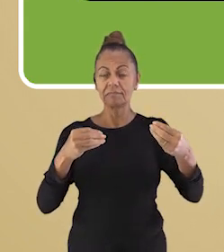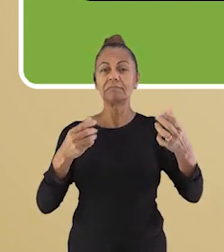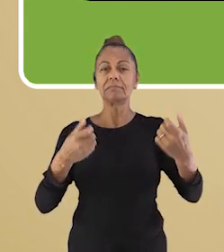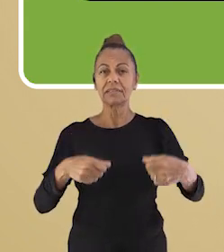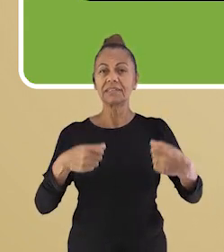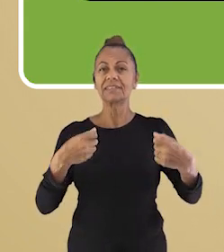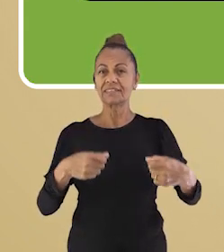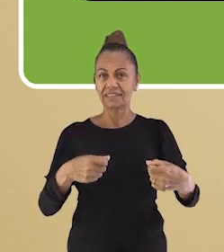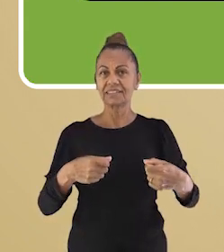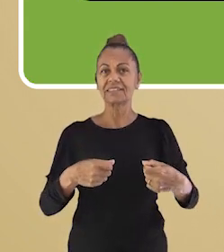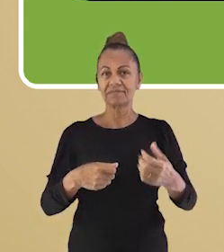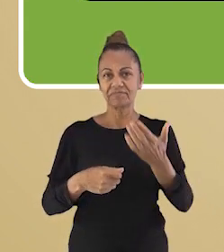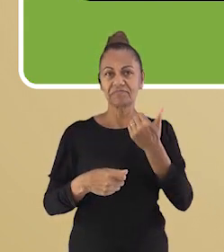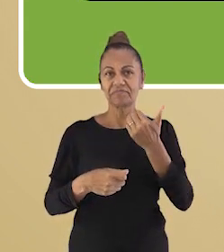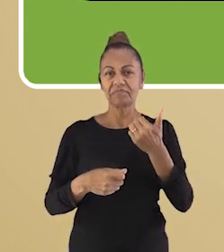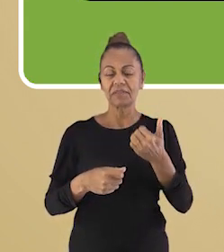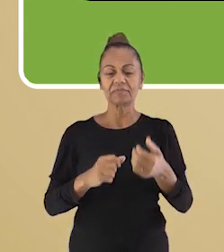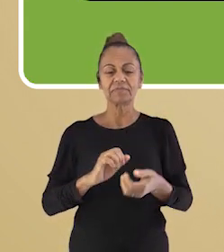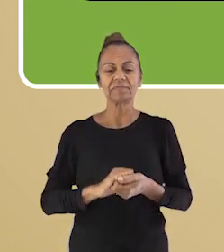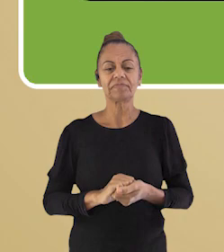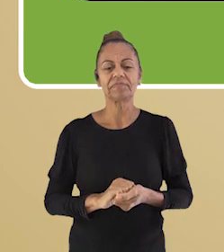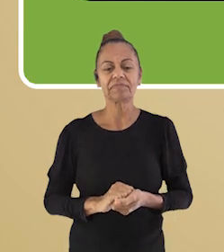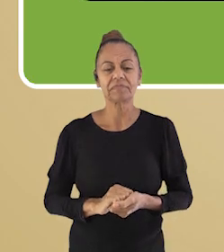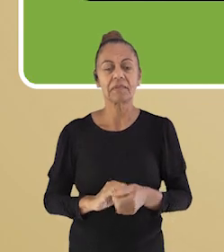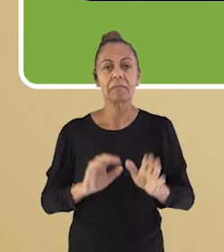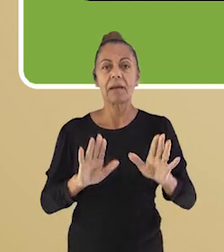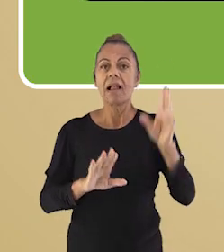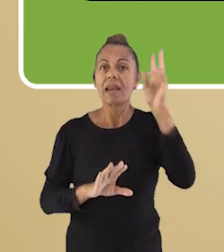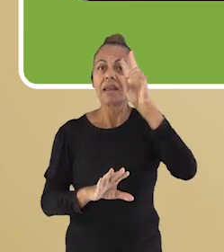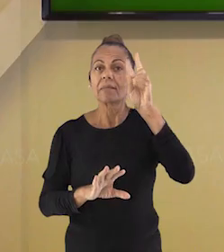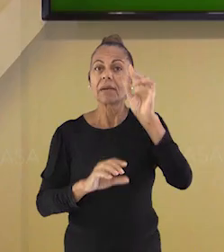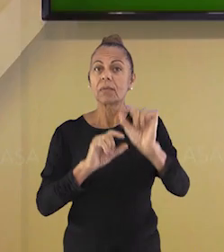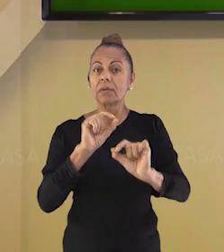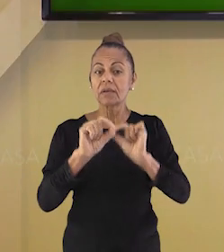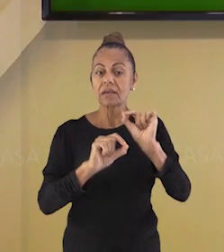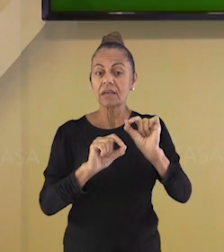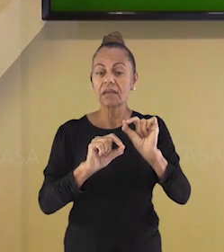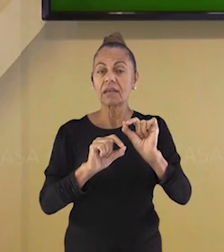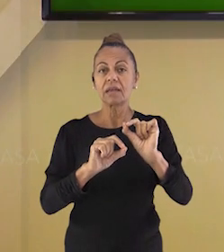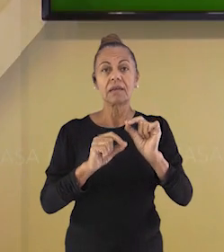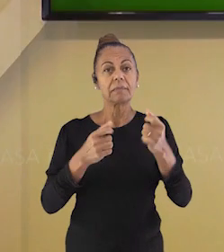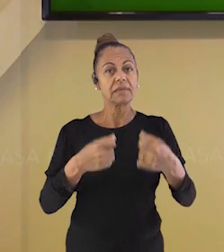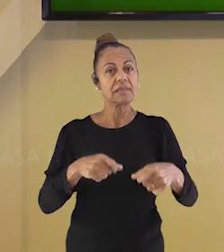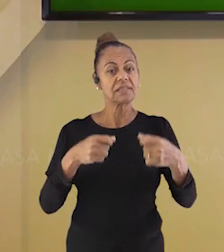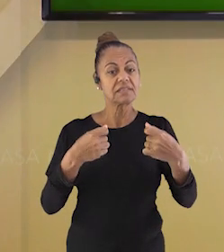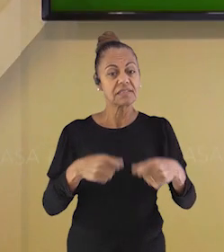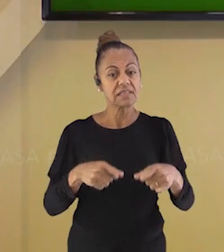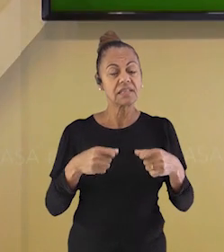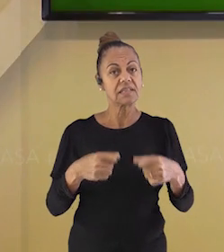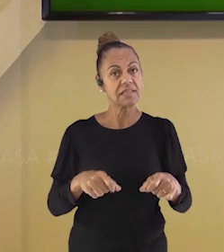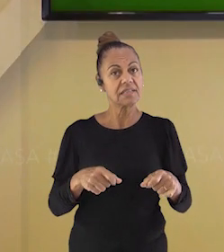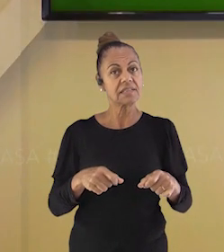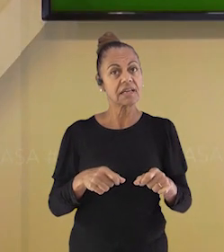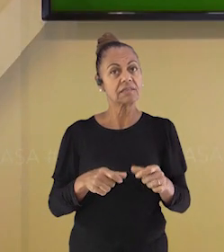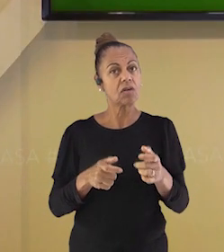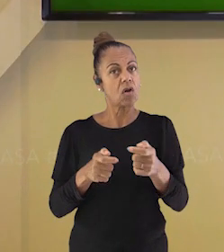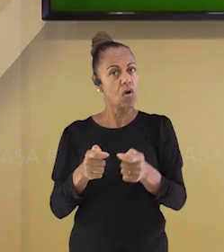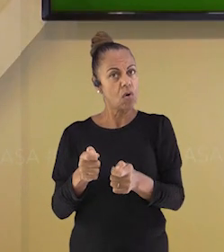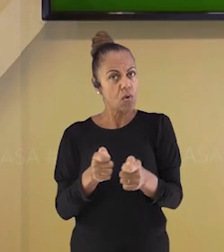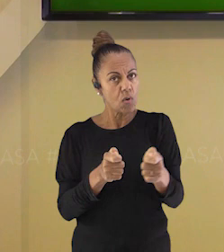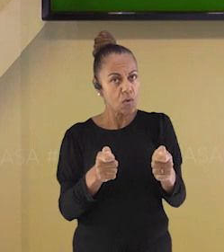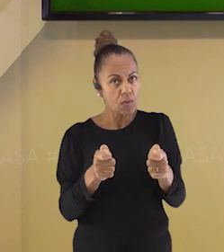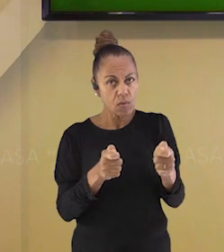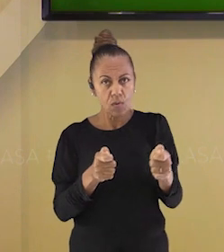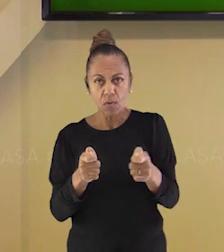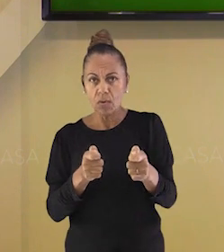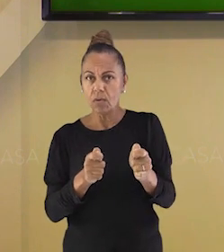entre tantos outros, precisam estar presentes para esse grupo. Mas vale lembrar que a junção desses alimentos tem